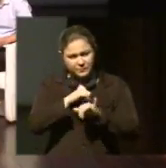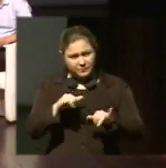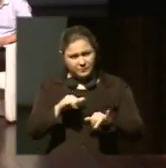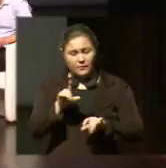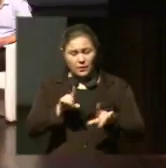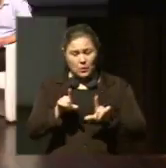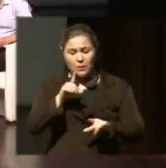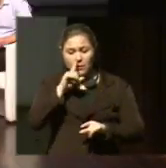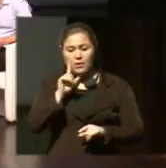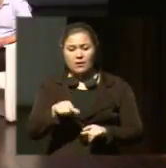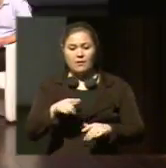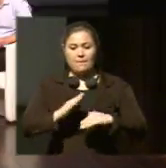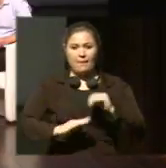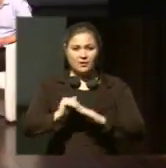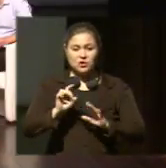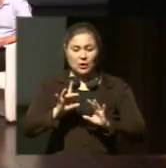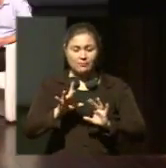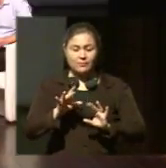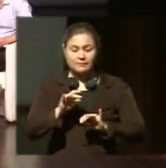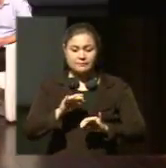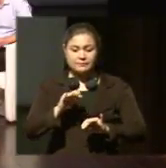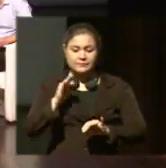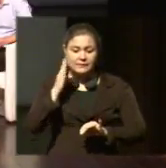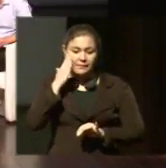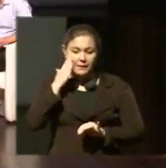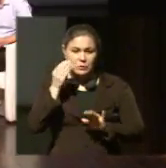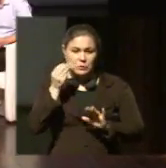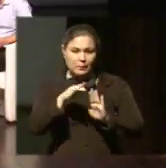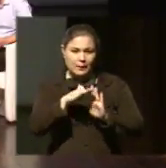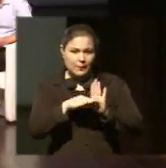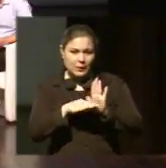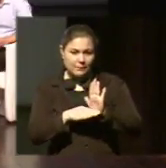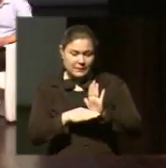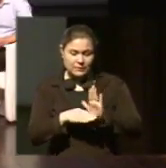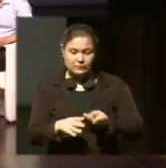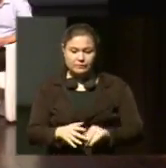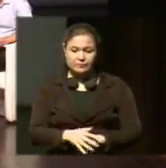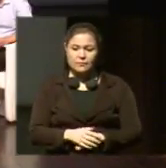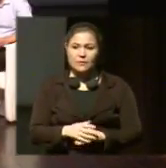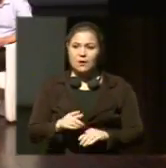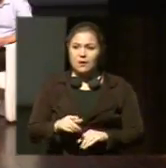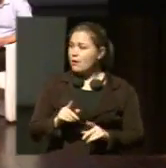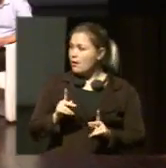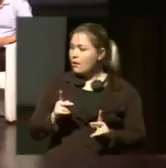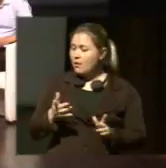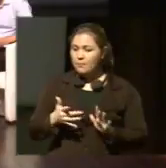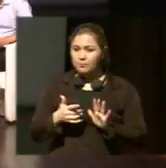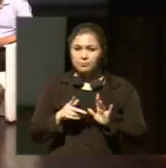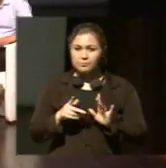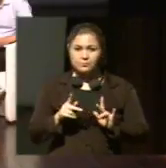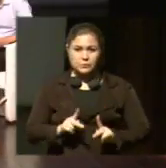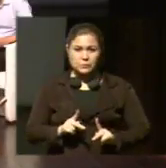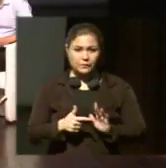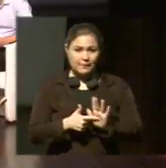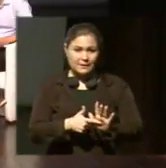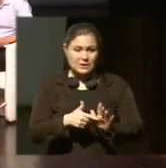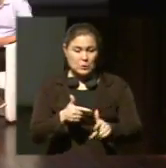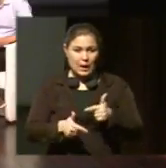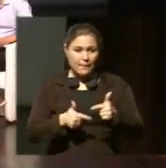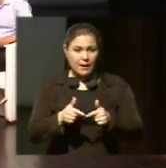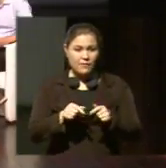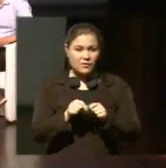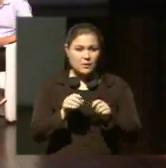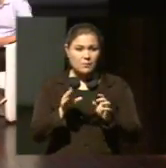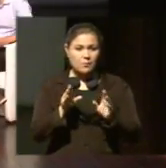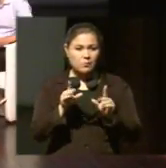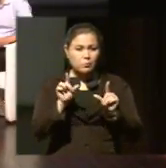prática, apenas para contextualizar vocês acerca da programação. O pessoal que vai apresentar trabalhos, a gente vai fazer uma breve